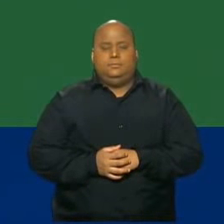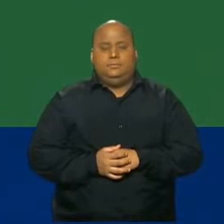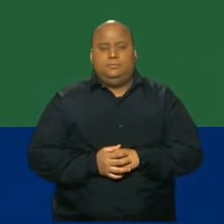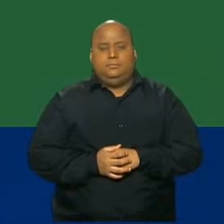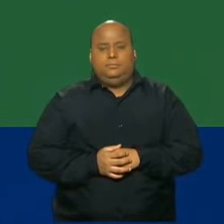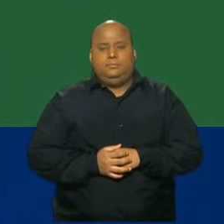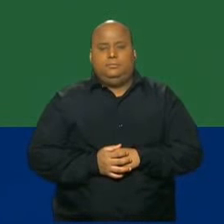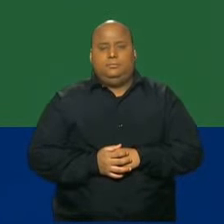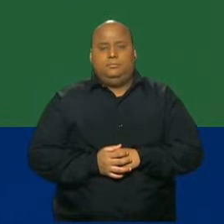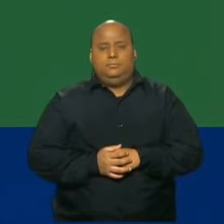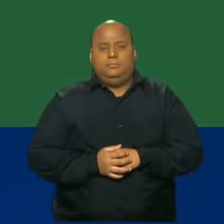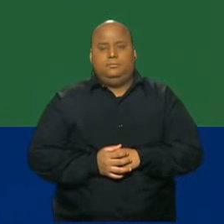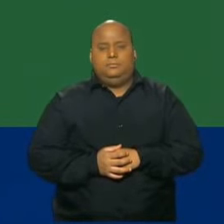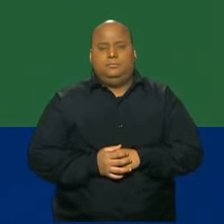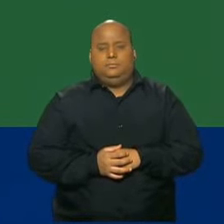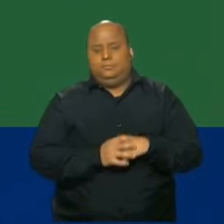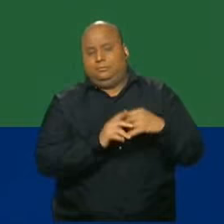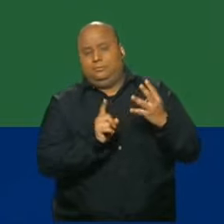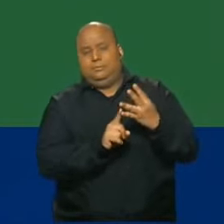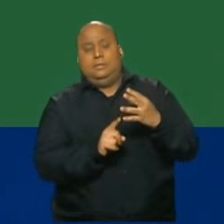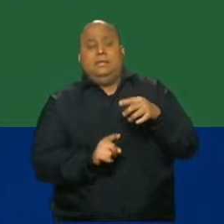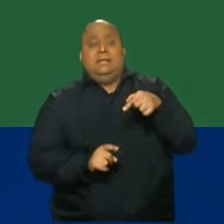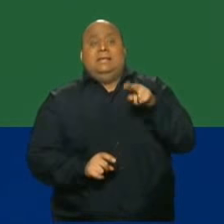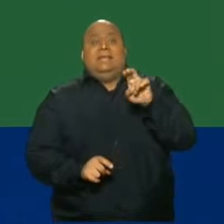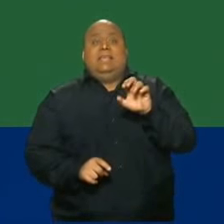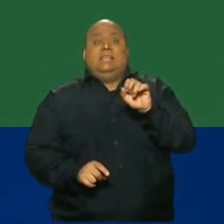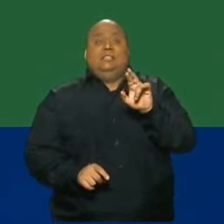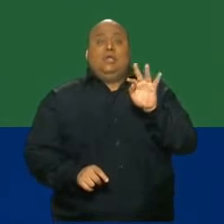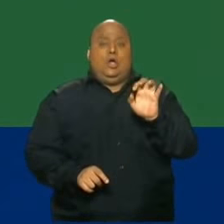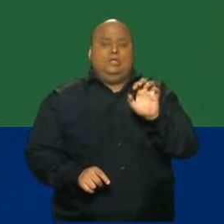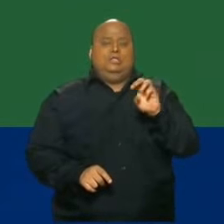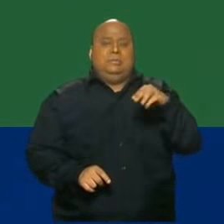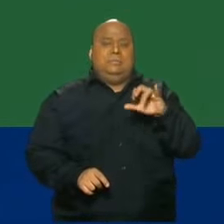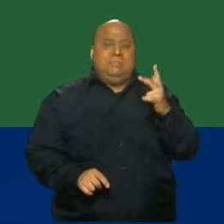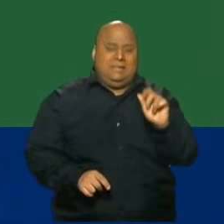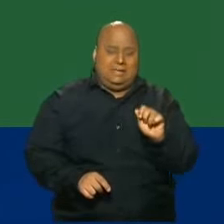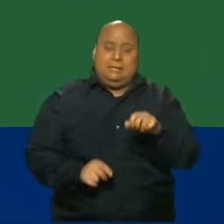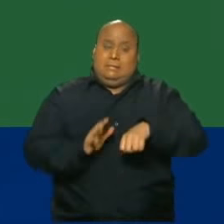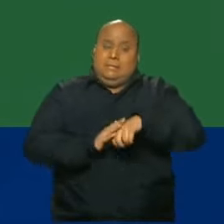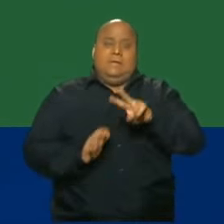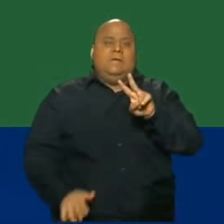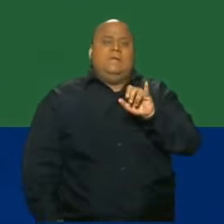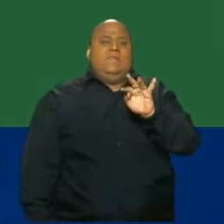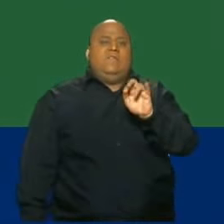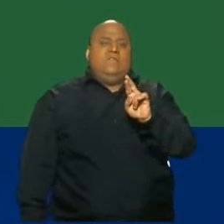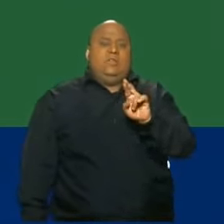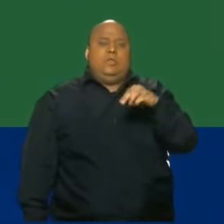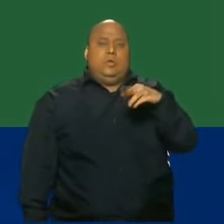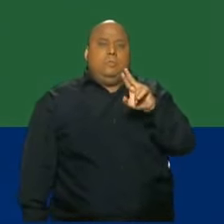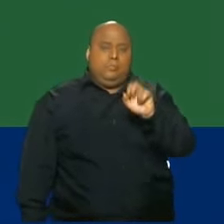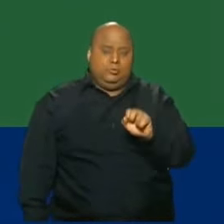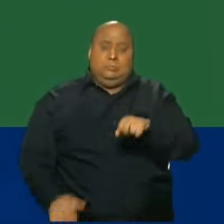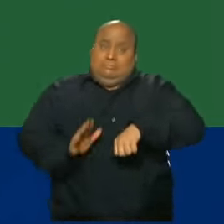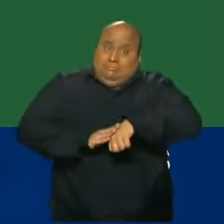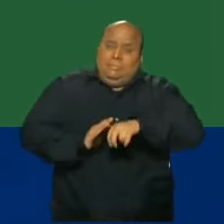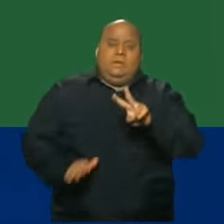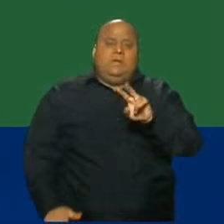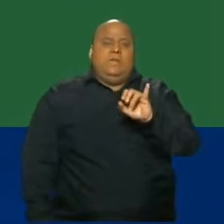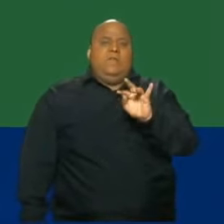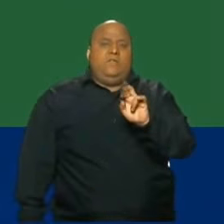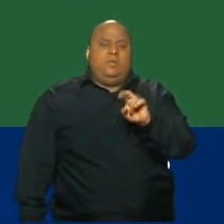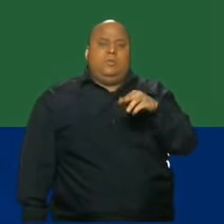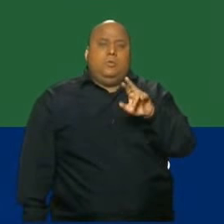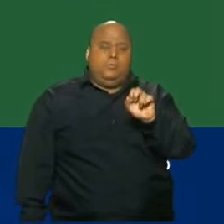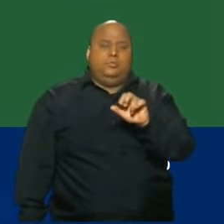minha, ah, que sorte a minha. Autoria Vitor Mus. Interpretação Vitor Mus